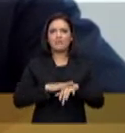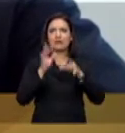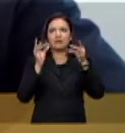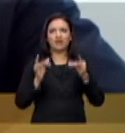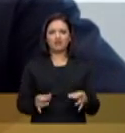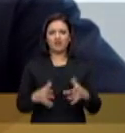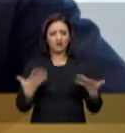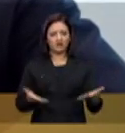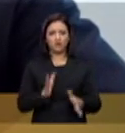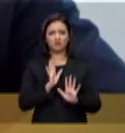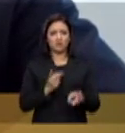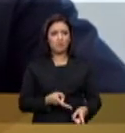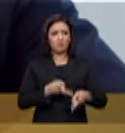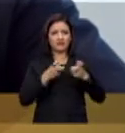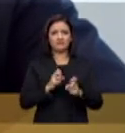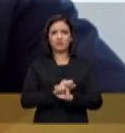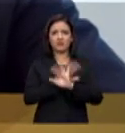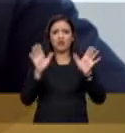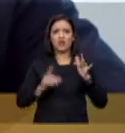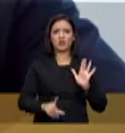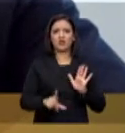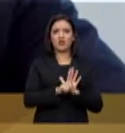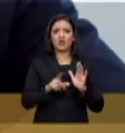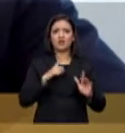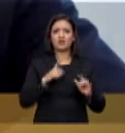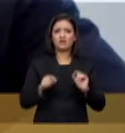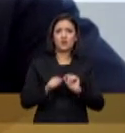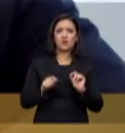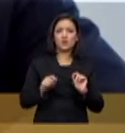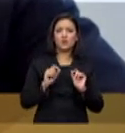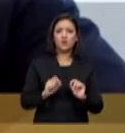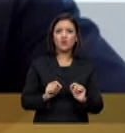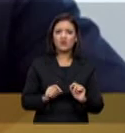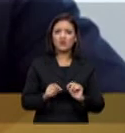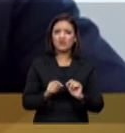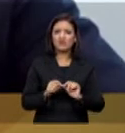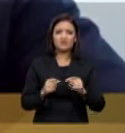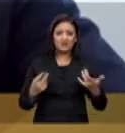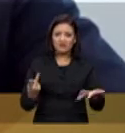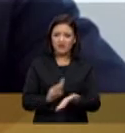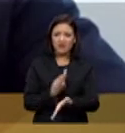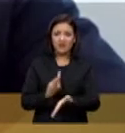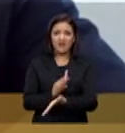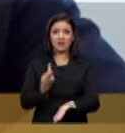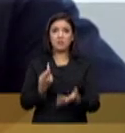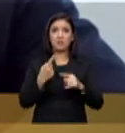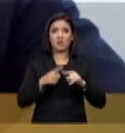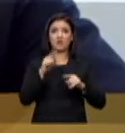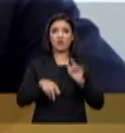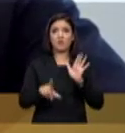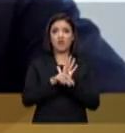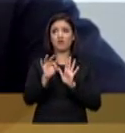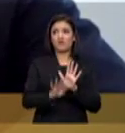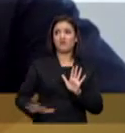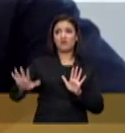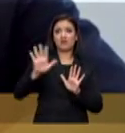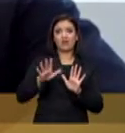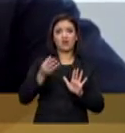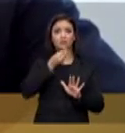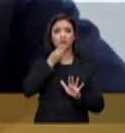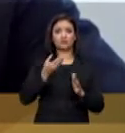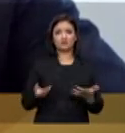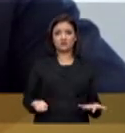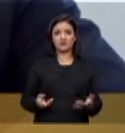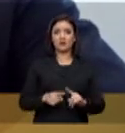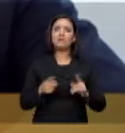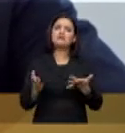que a lei violou frontalmente uma dupla reserva de lei federal. E é necessário também, e paradigmático, alguns fatos são